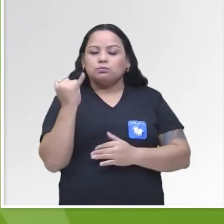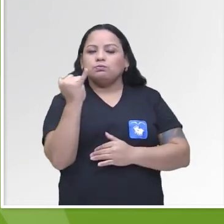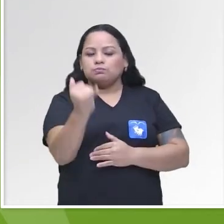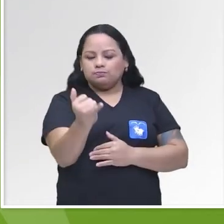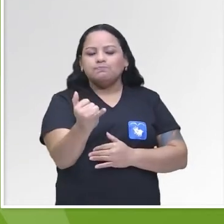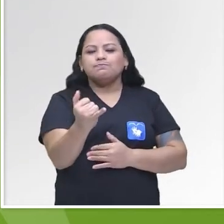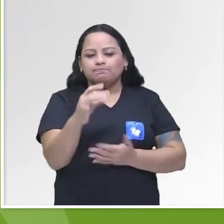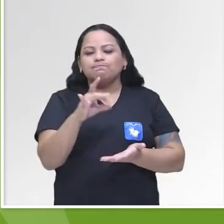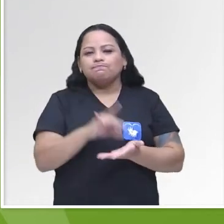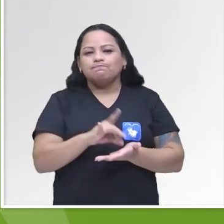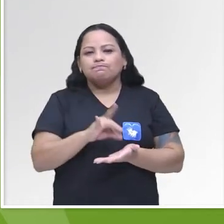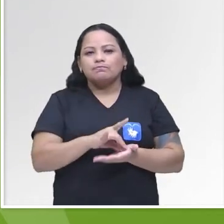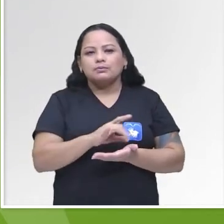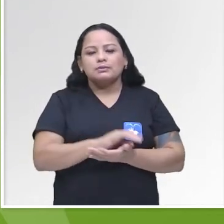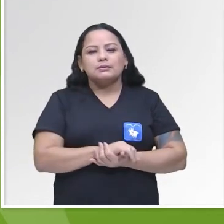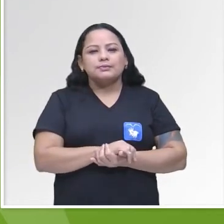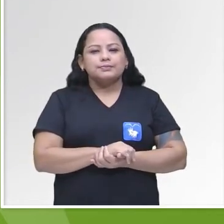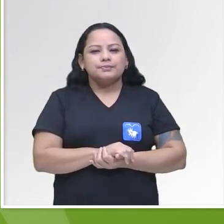dizer